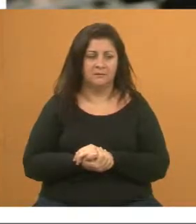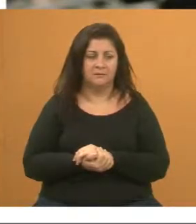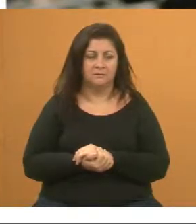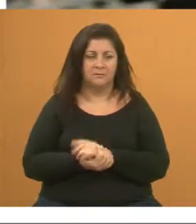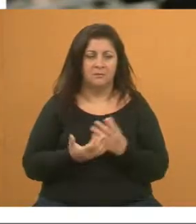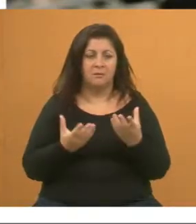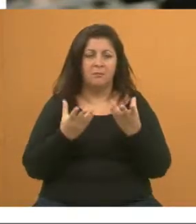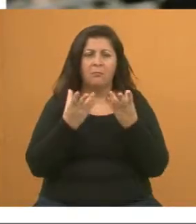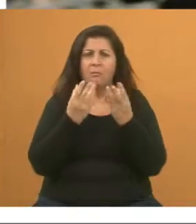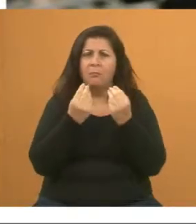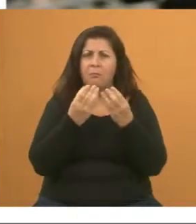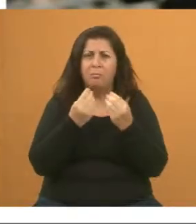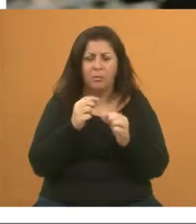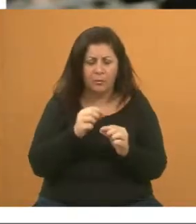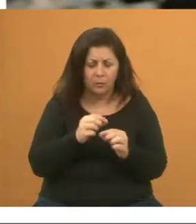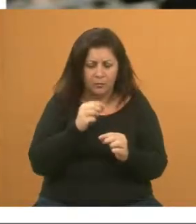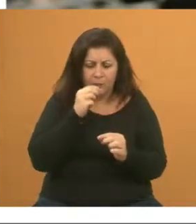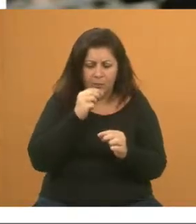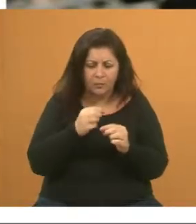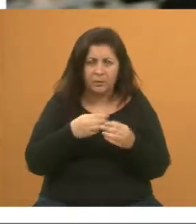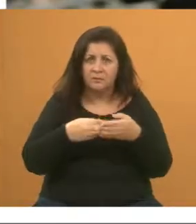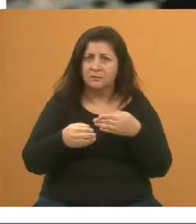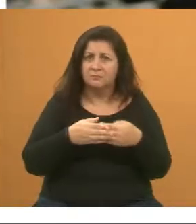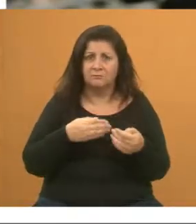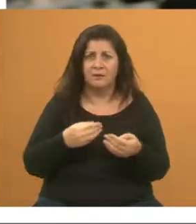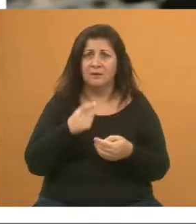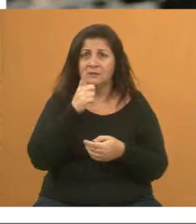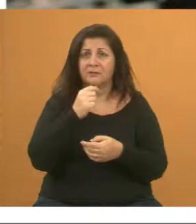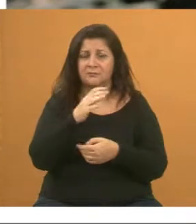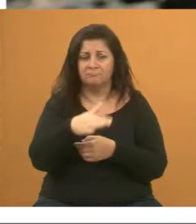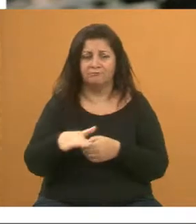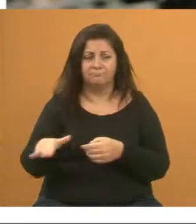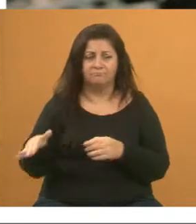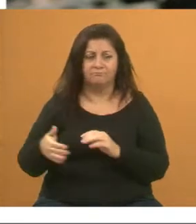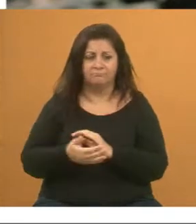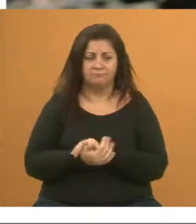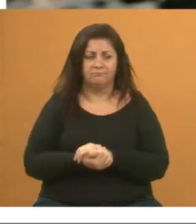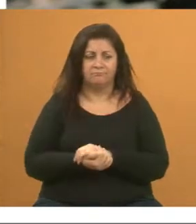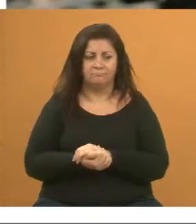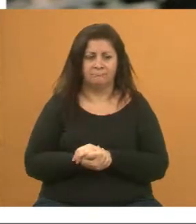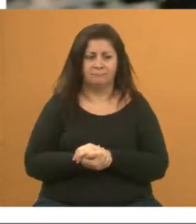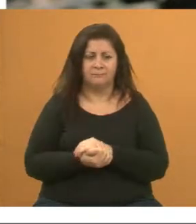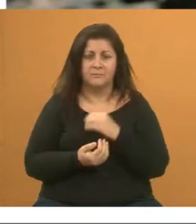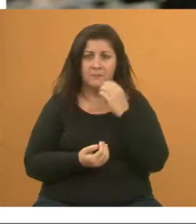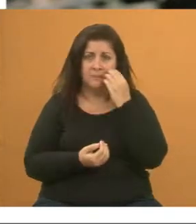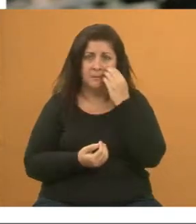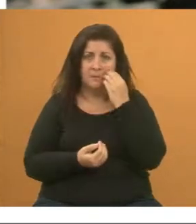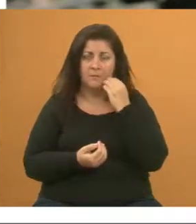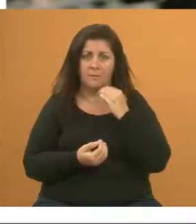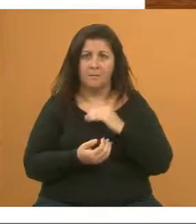Aí a quantidade de canudos plásticos foram recolhidos na praia. E eu acho que deve ter mais um